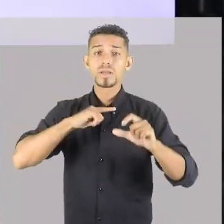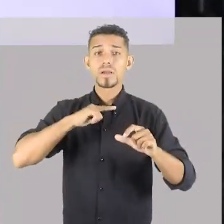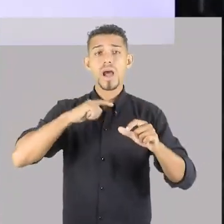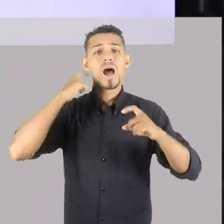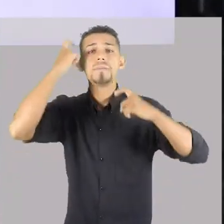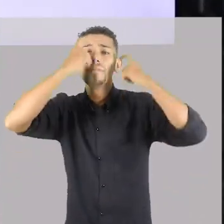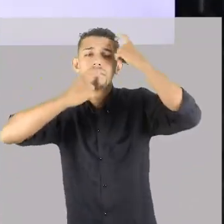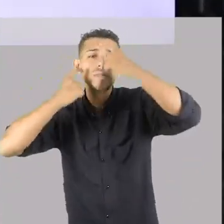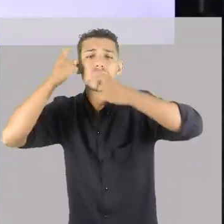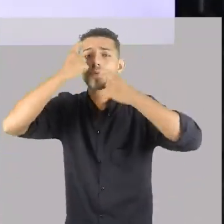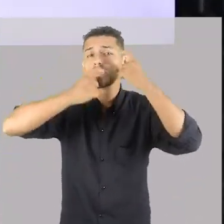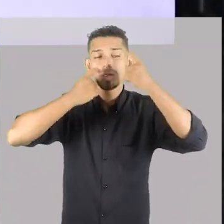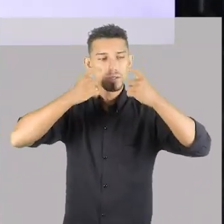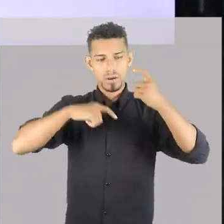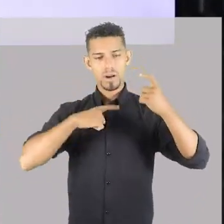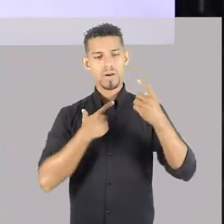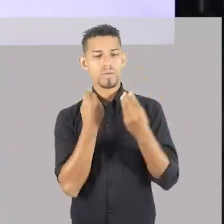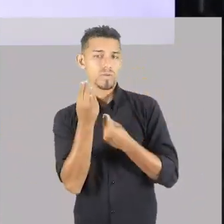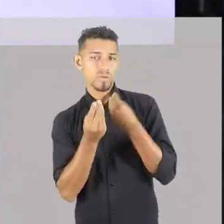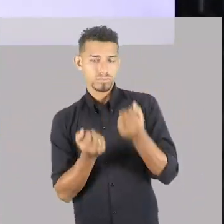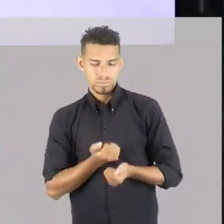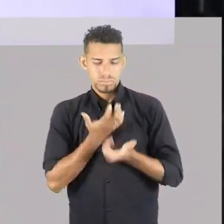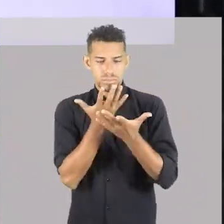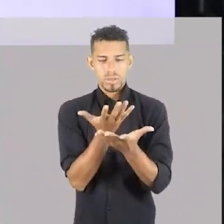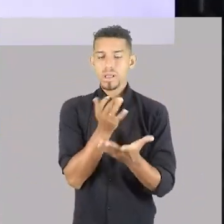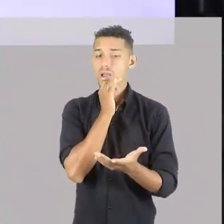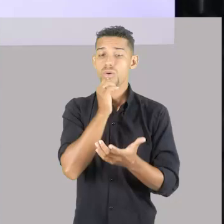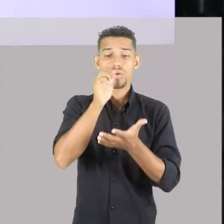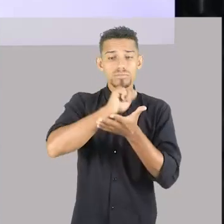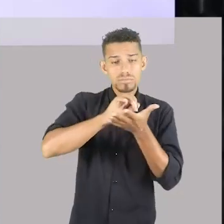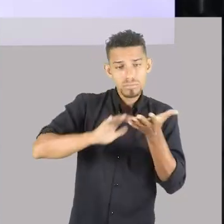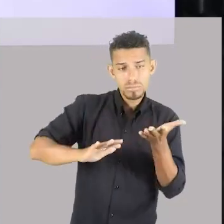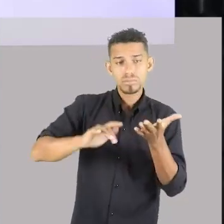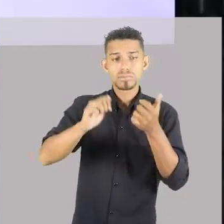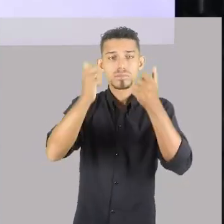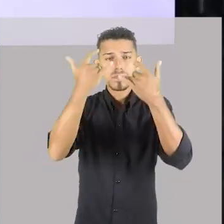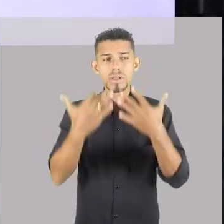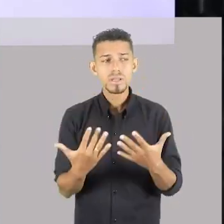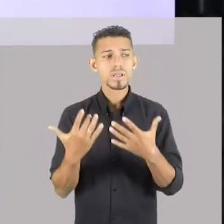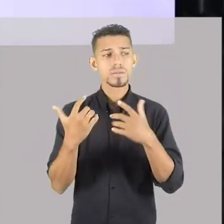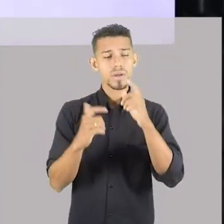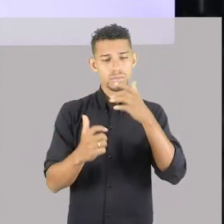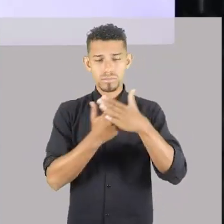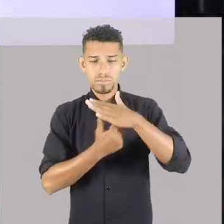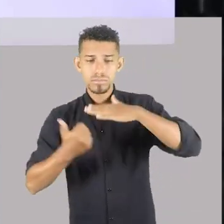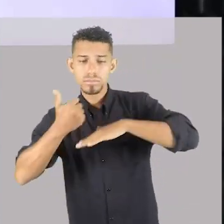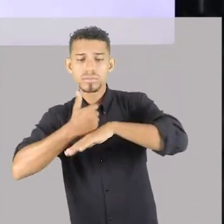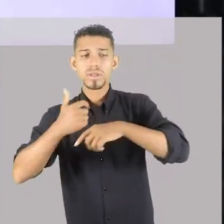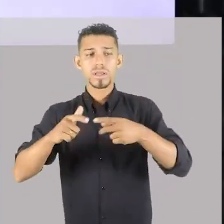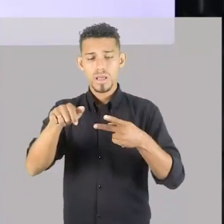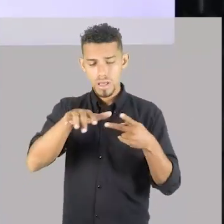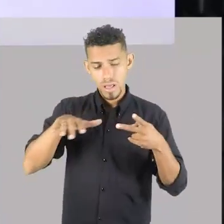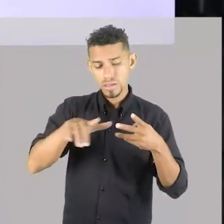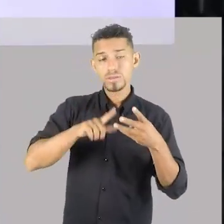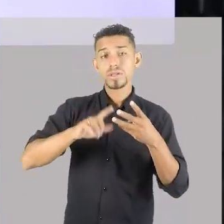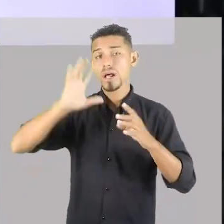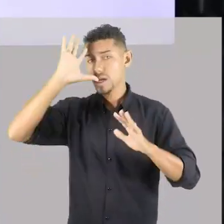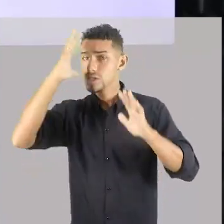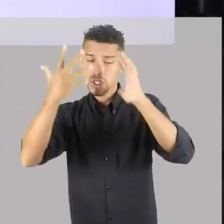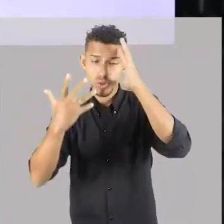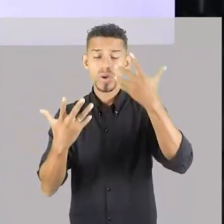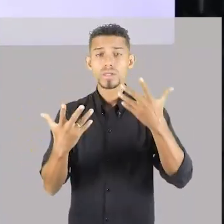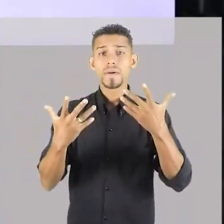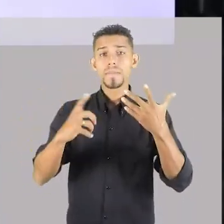a preocupação do jeito de dizer, como descreve aquelas personagens, aquele ambiente, aquela